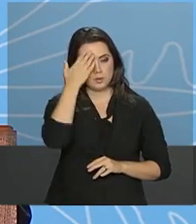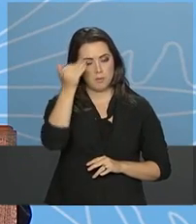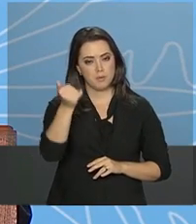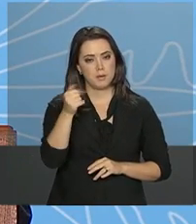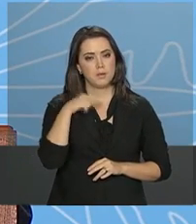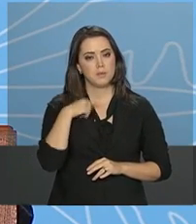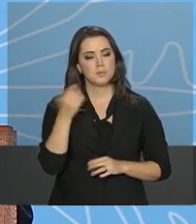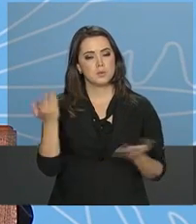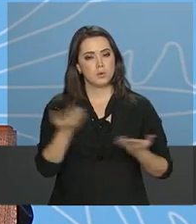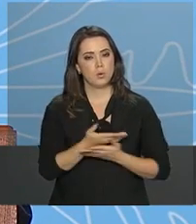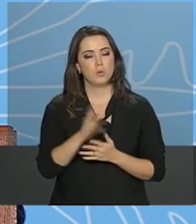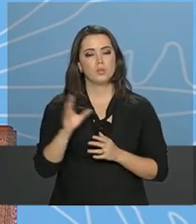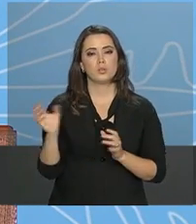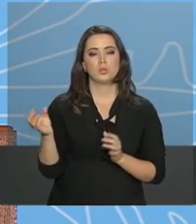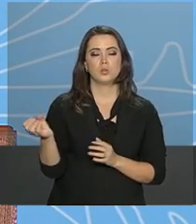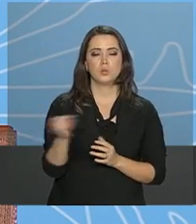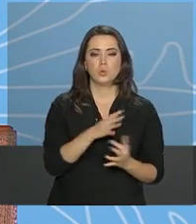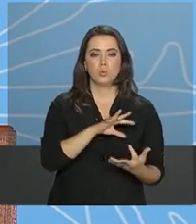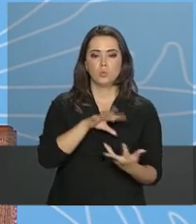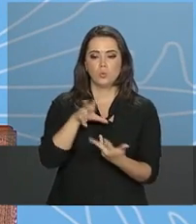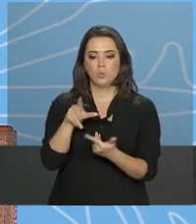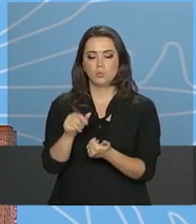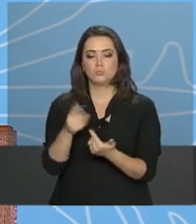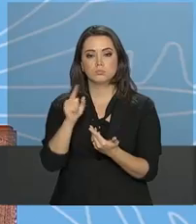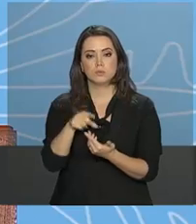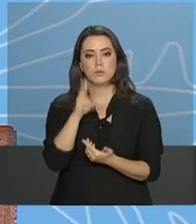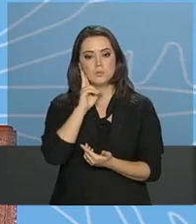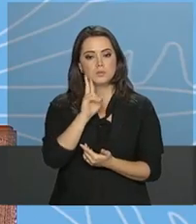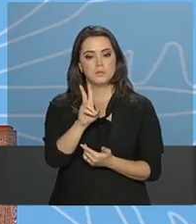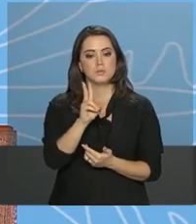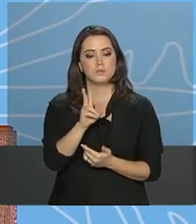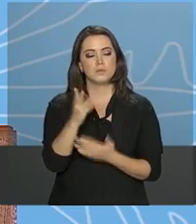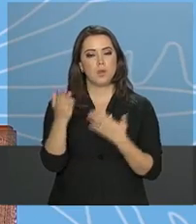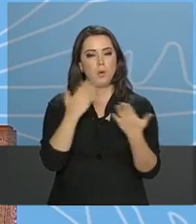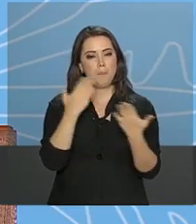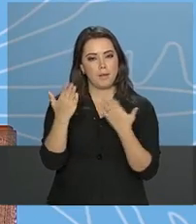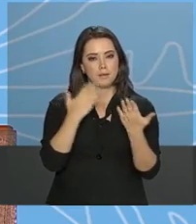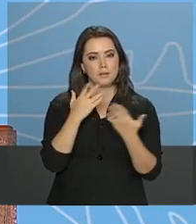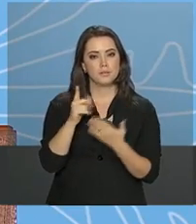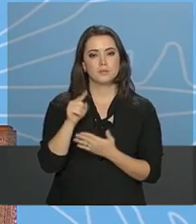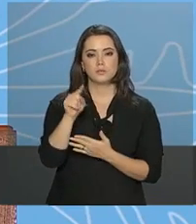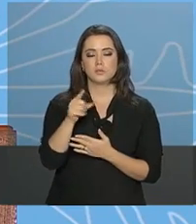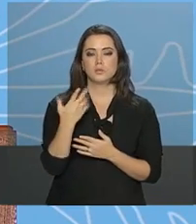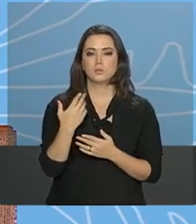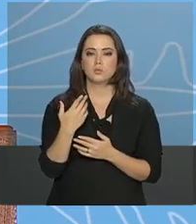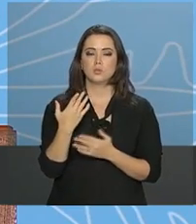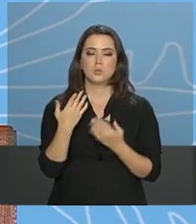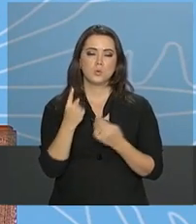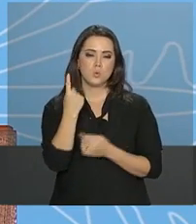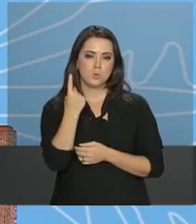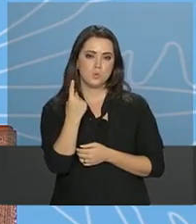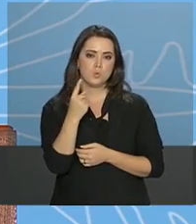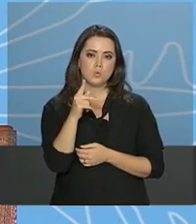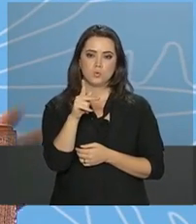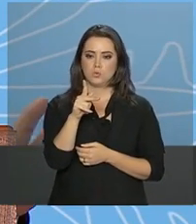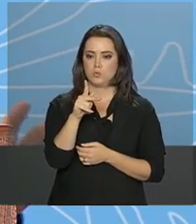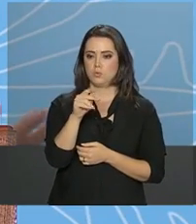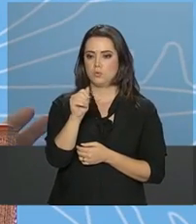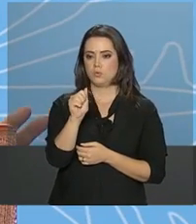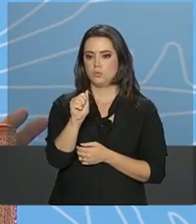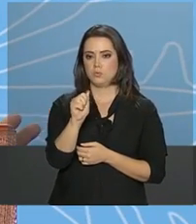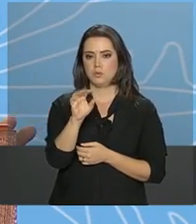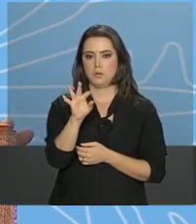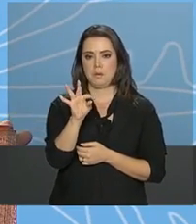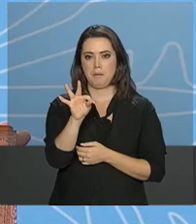no mundo contemporâneo, até se me permite a imagem, uma patente vale tanto quanto